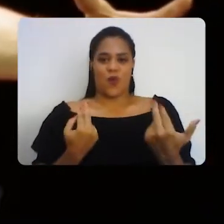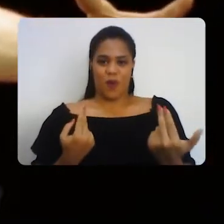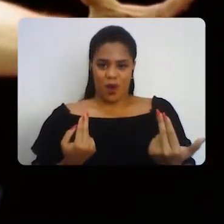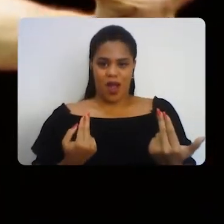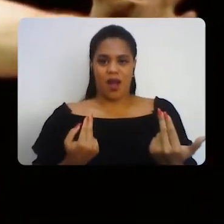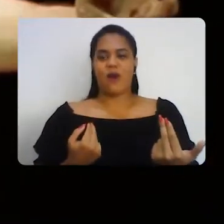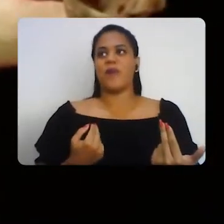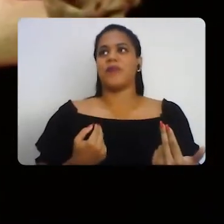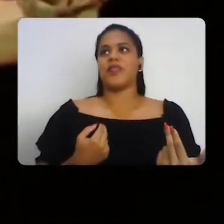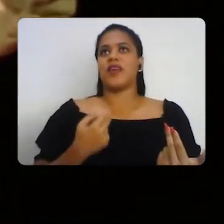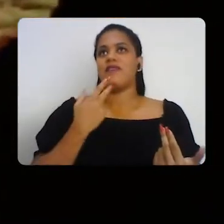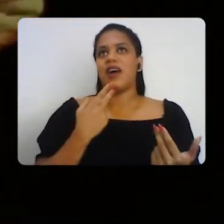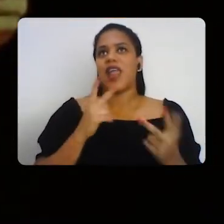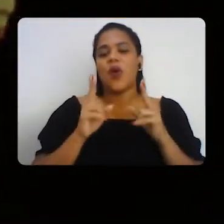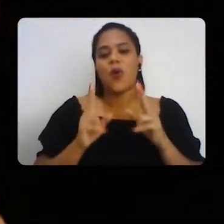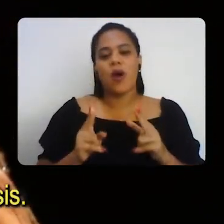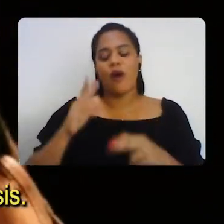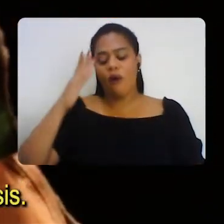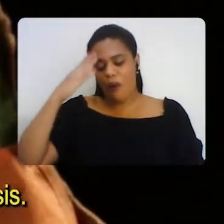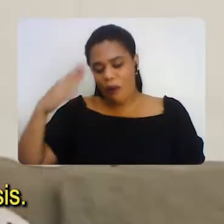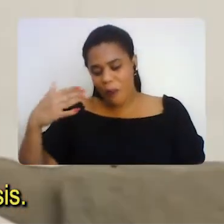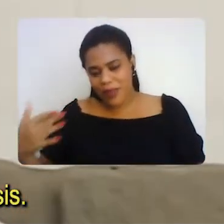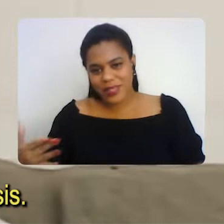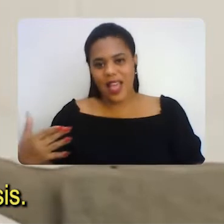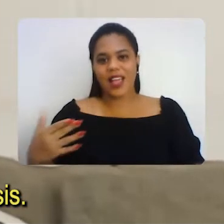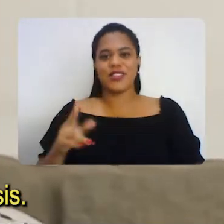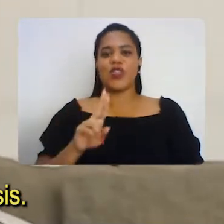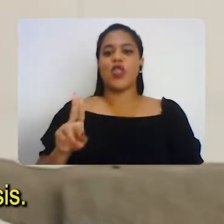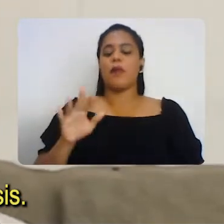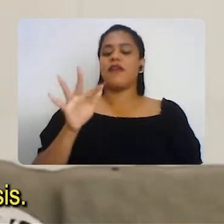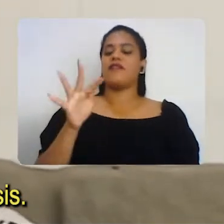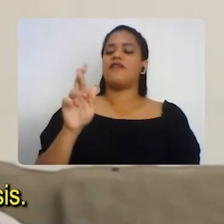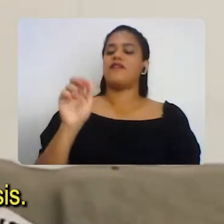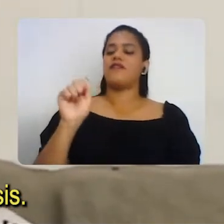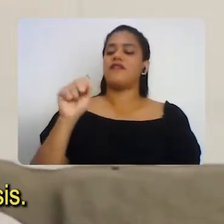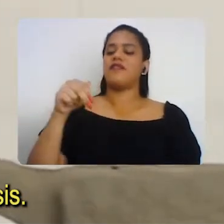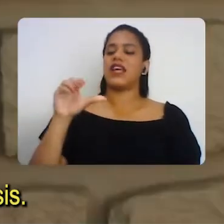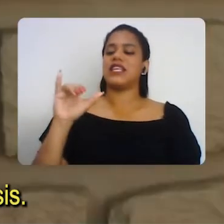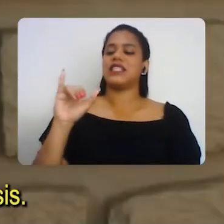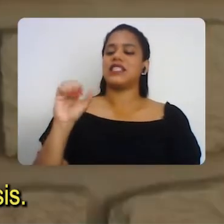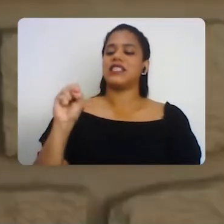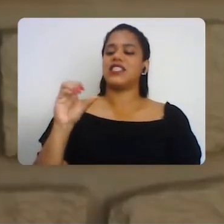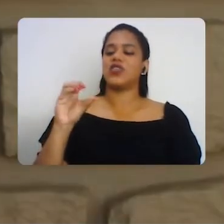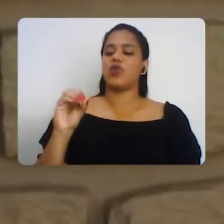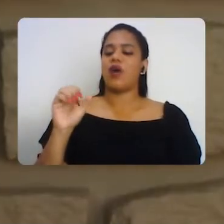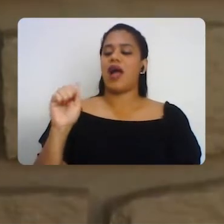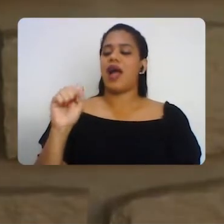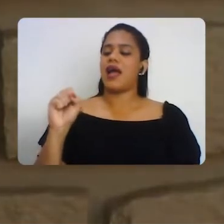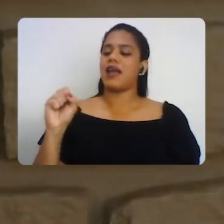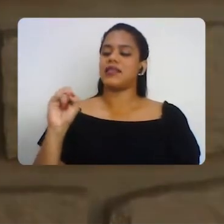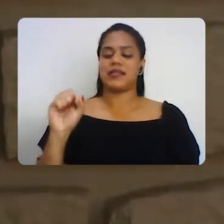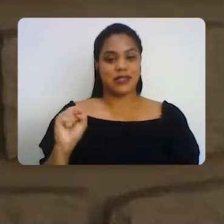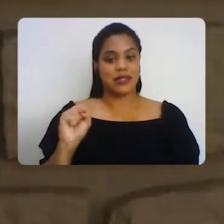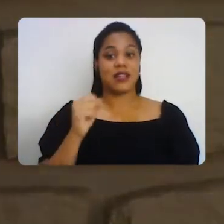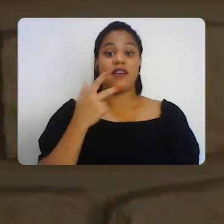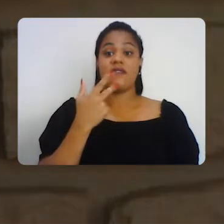né? Meu nome Marcos de Assis, inclusive, é homenagem a ele, que tinha nome de santo, Francisco de Assis. E construir Zinho veio a